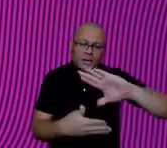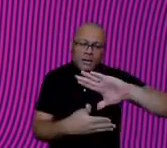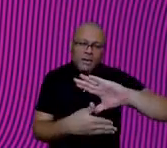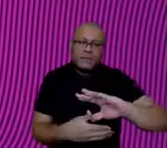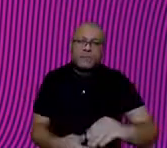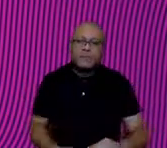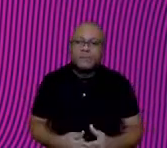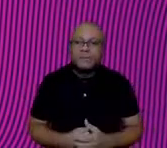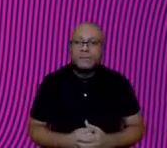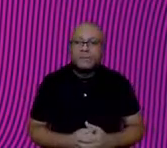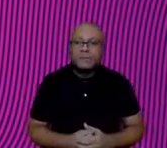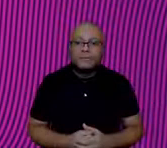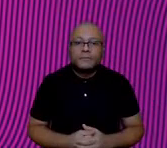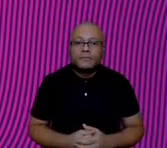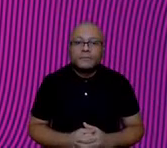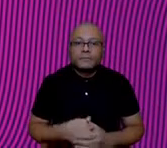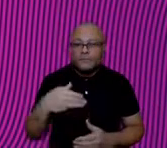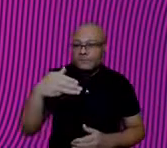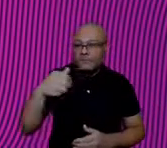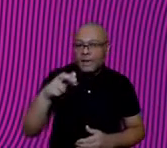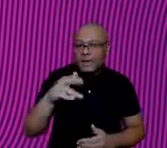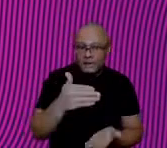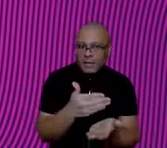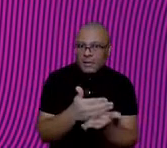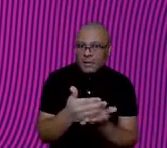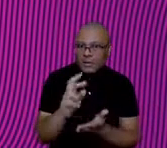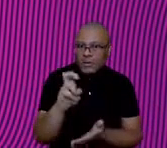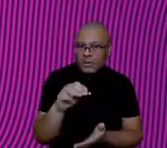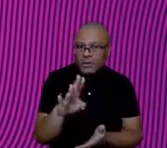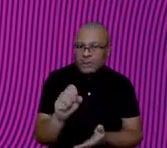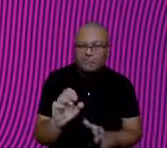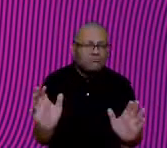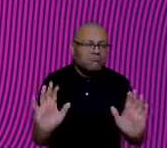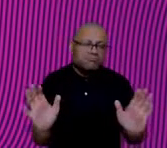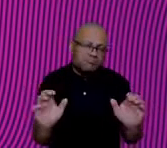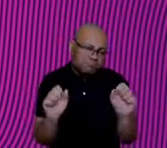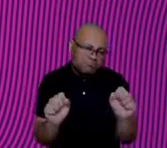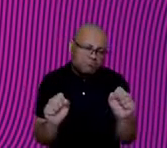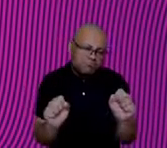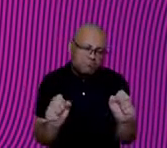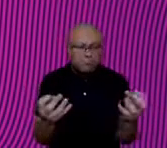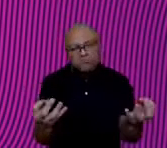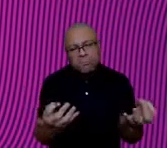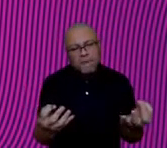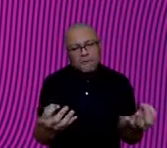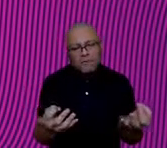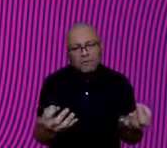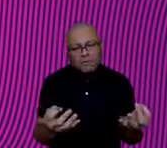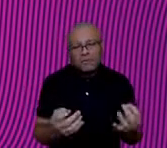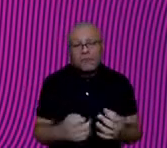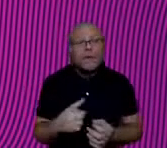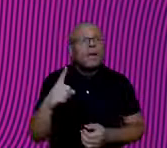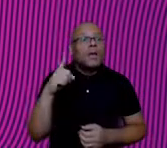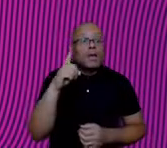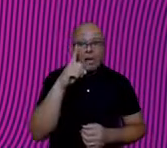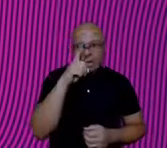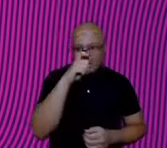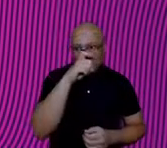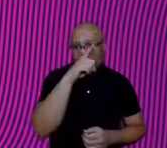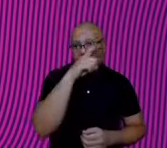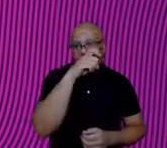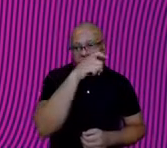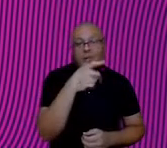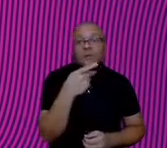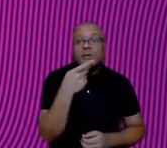Mariana, quer falar? Rubens, quer começar? Não, tudo bem. Não, acho perfeito, Marcelo. É muito difícil mesmo. É o que vocês falaram, eu